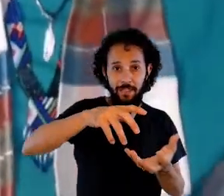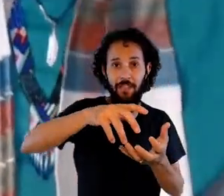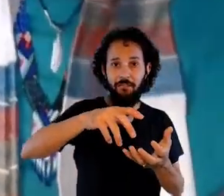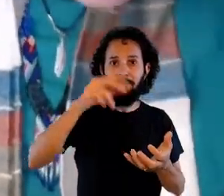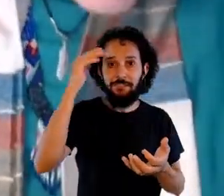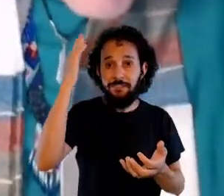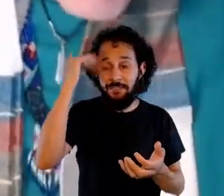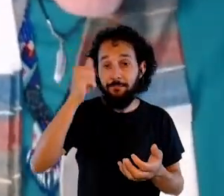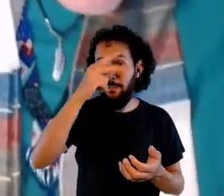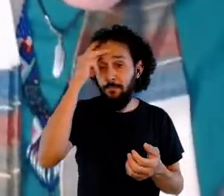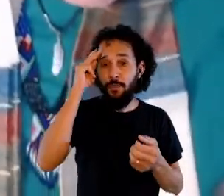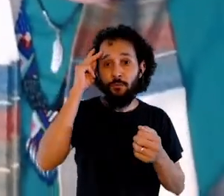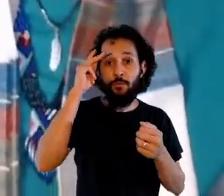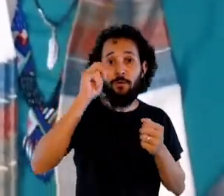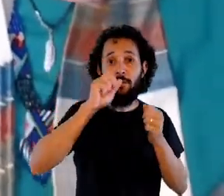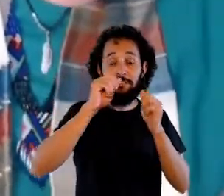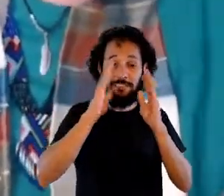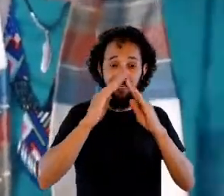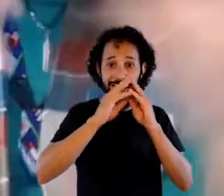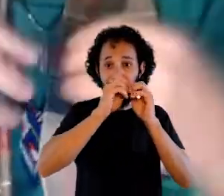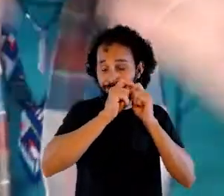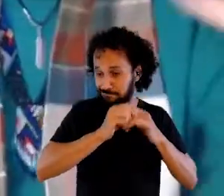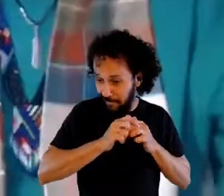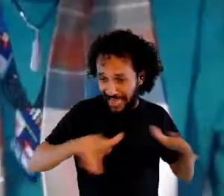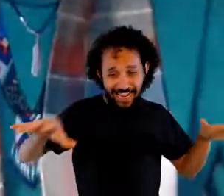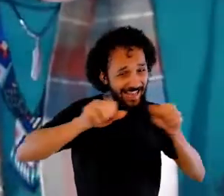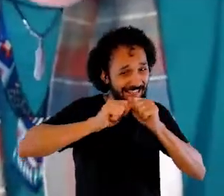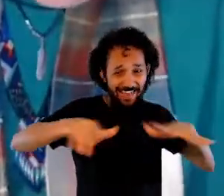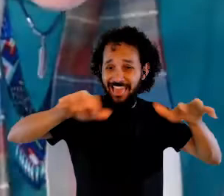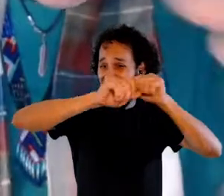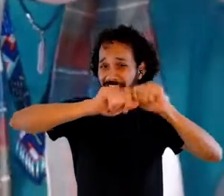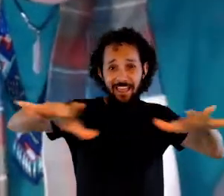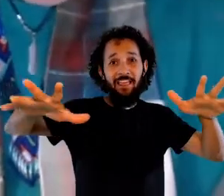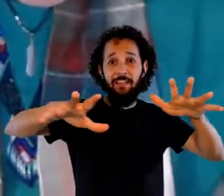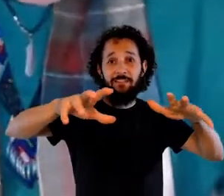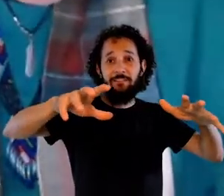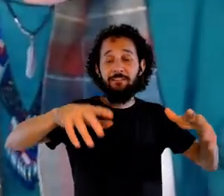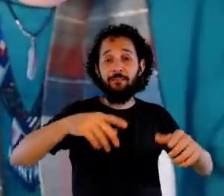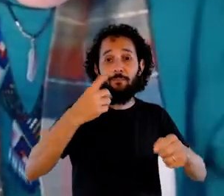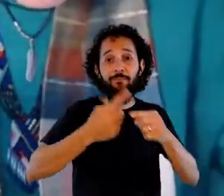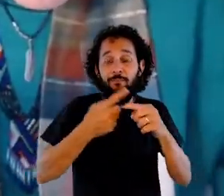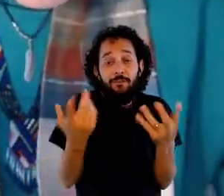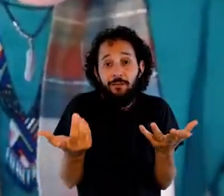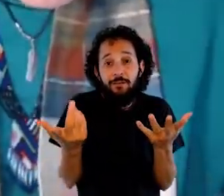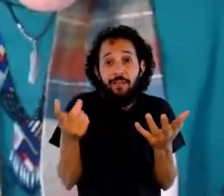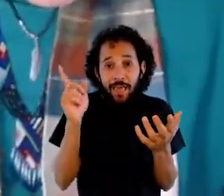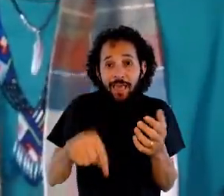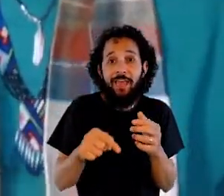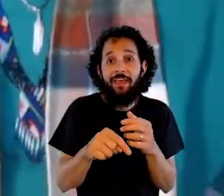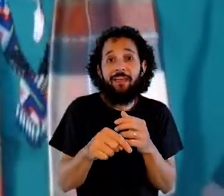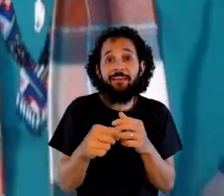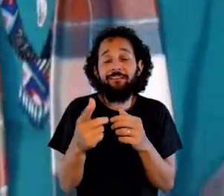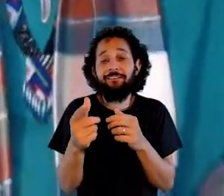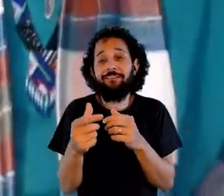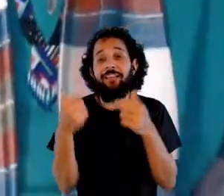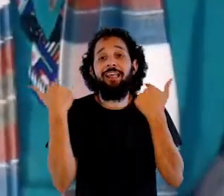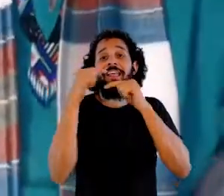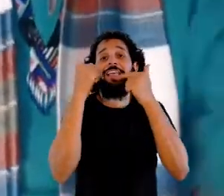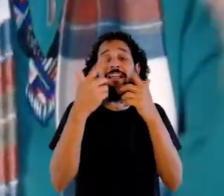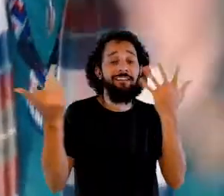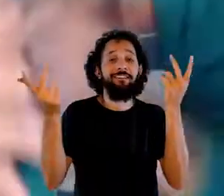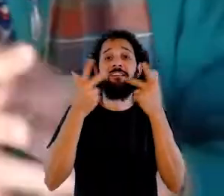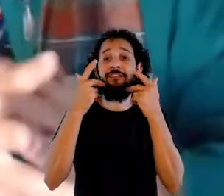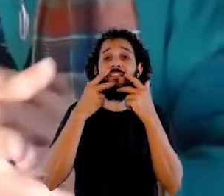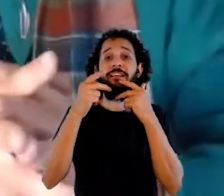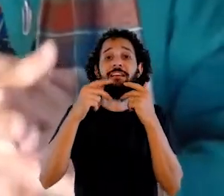das casas, começaram a sair, teve uma comoção ali, eles estavam falando, mas era uma peça ali, uma coisa que ele estava falando. De teatro, né?